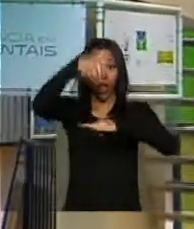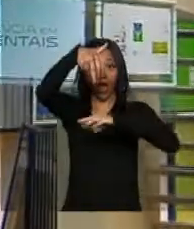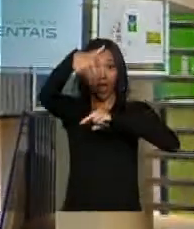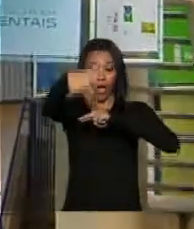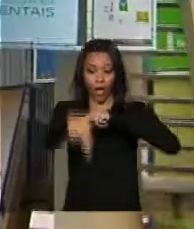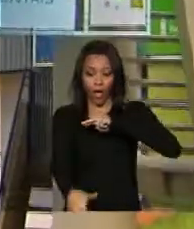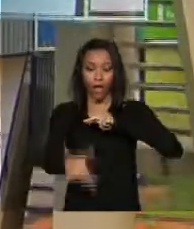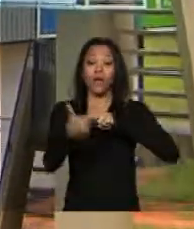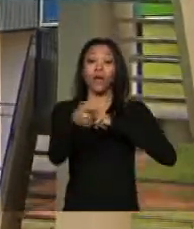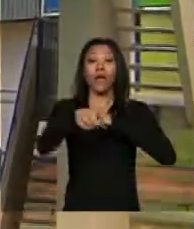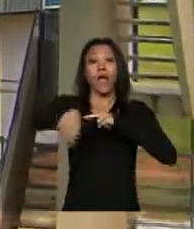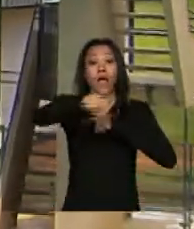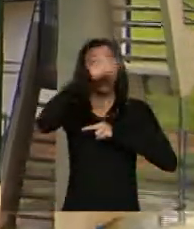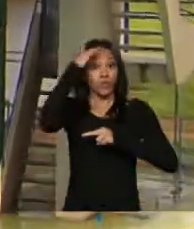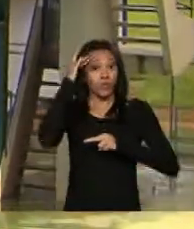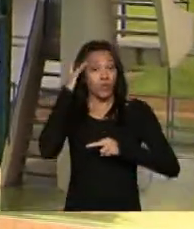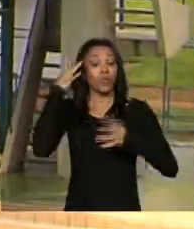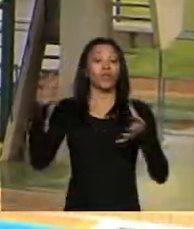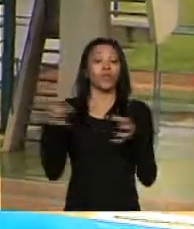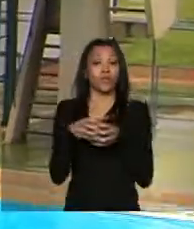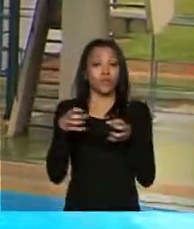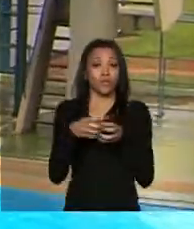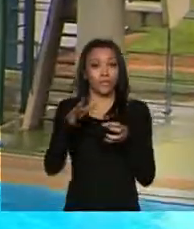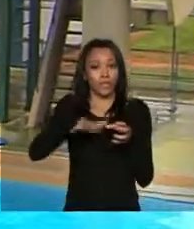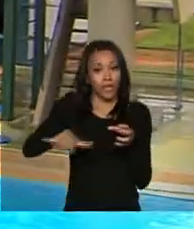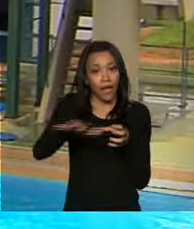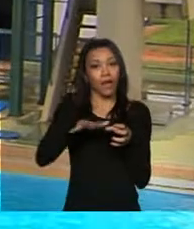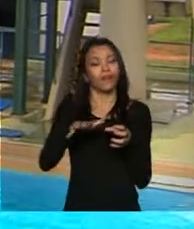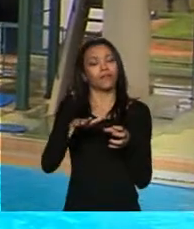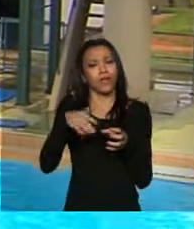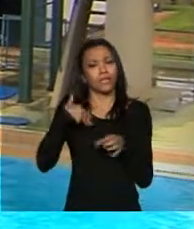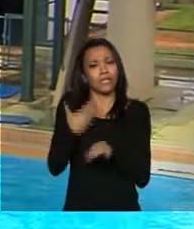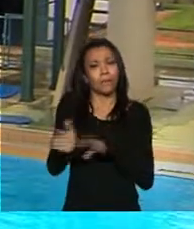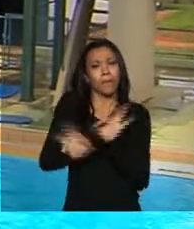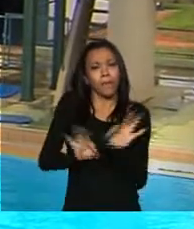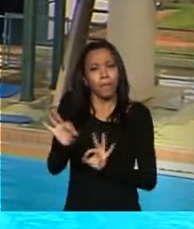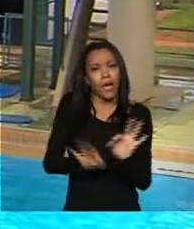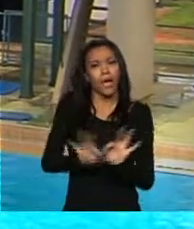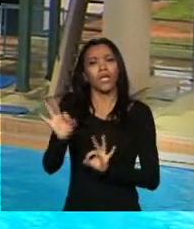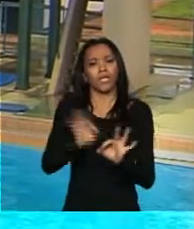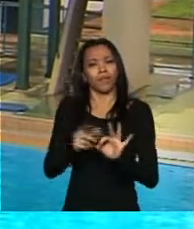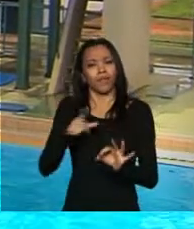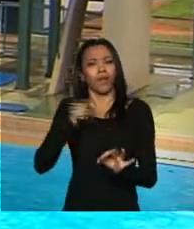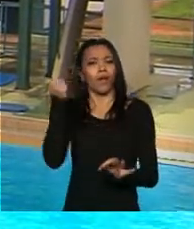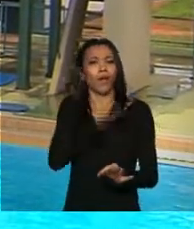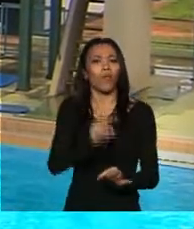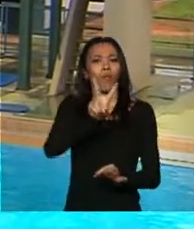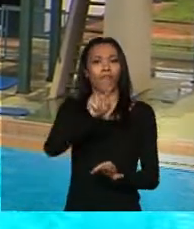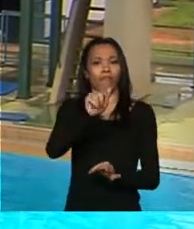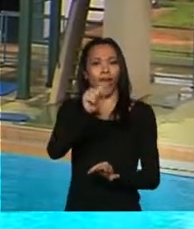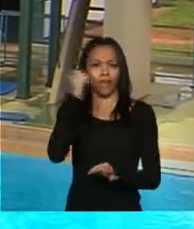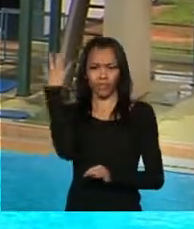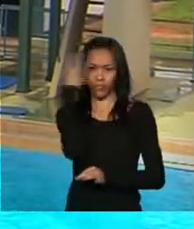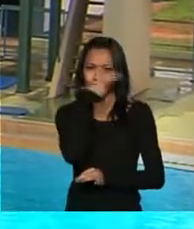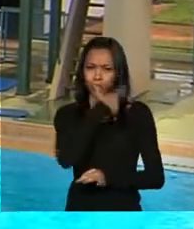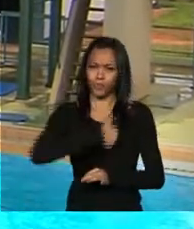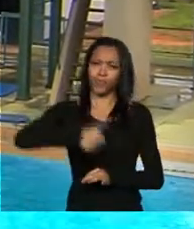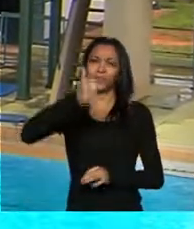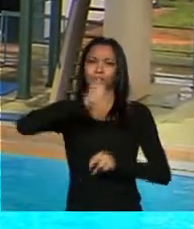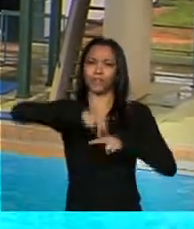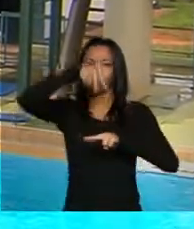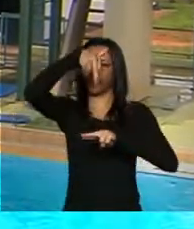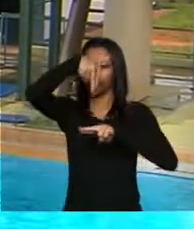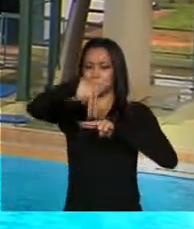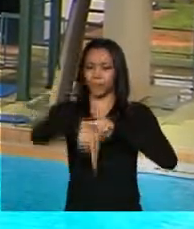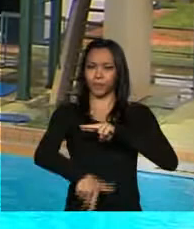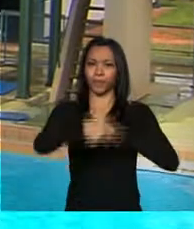parte dos atletas da seleção brasileira da modalidade se preparam para disputar uma vaga e fazer bonito nos Jogos Olímpicos